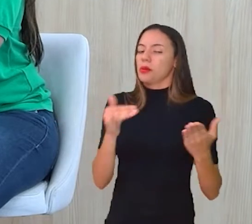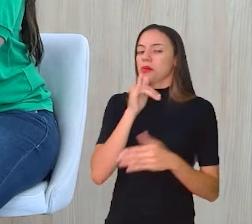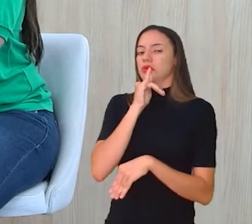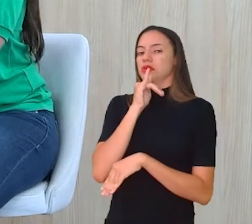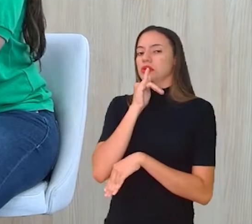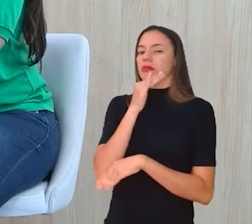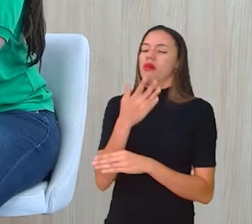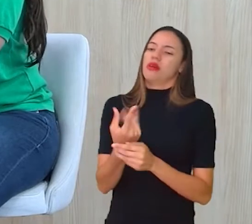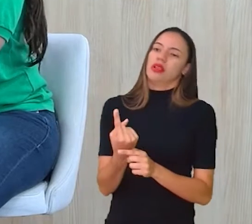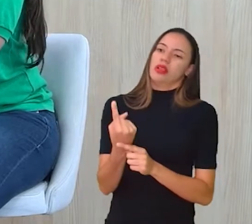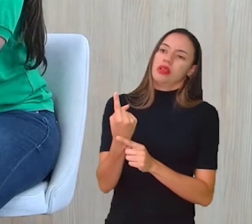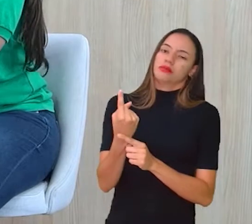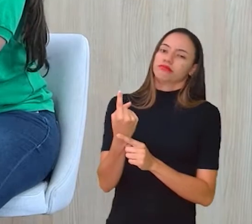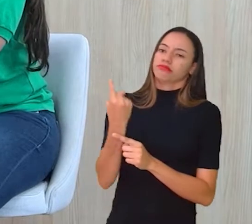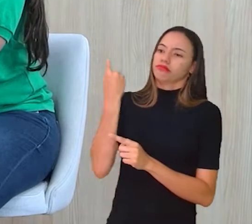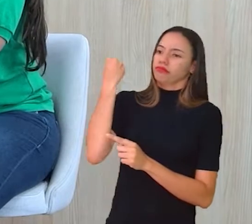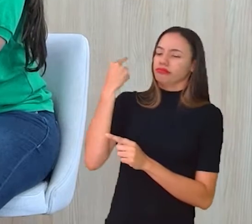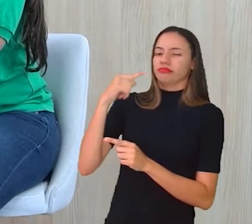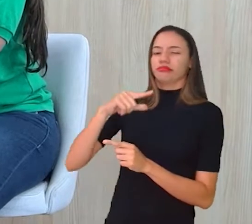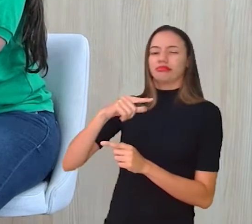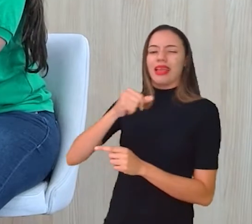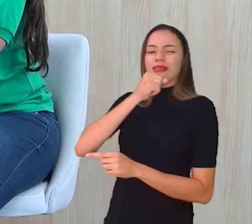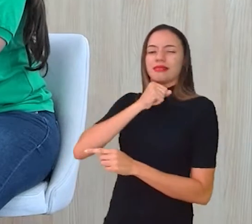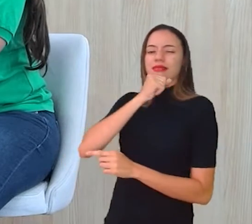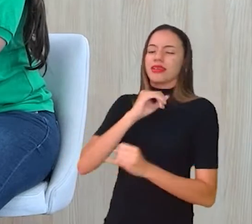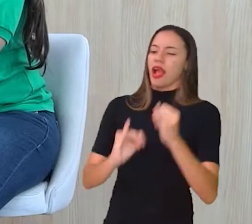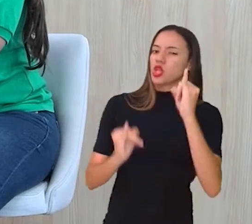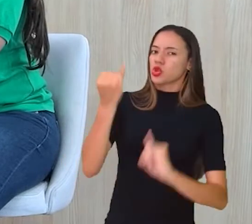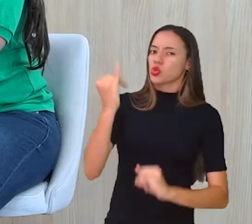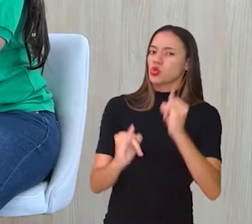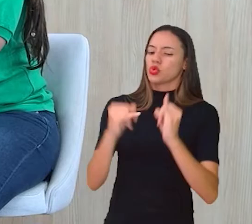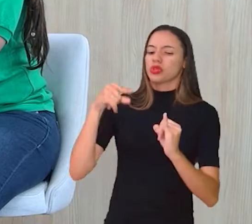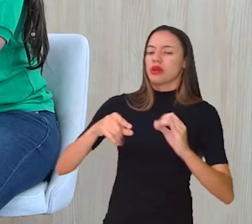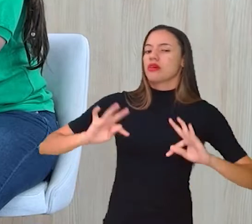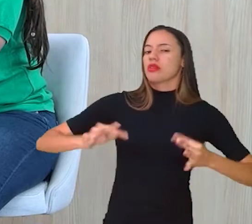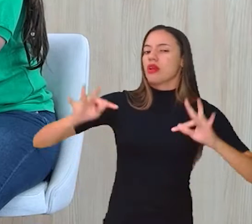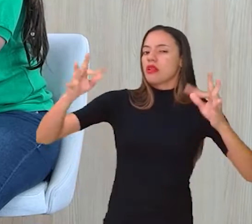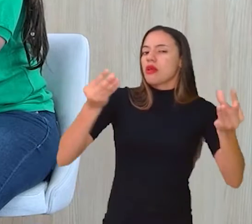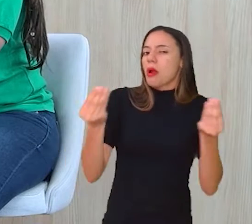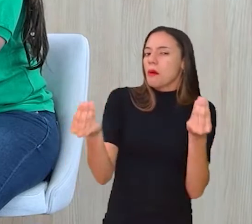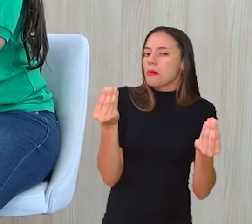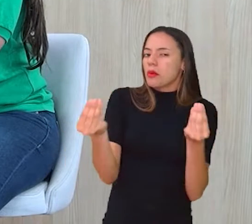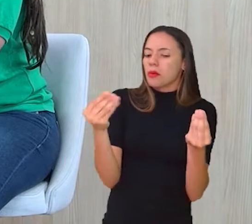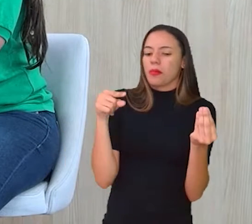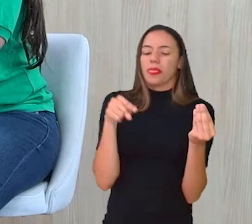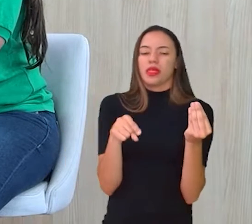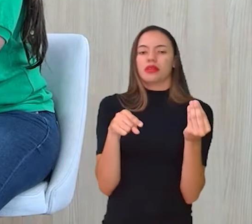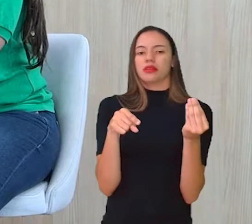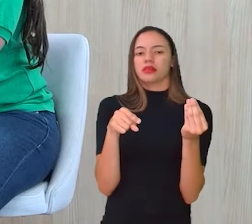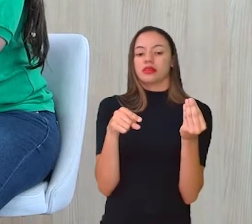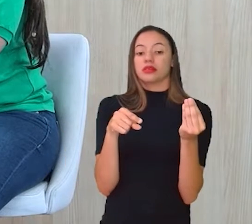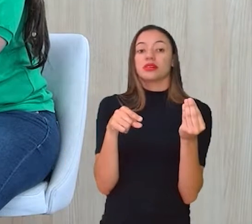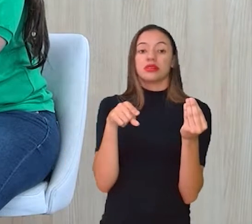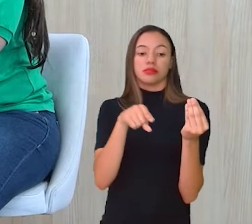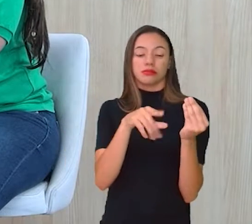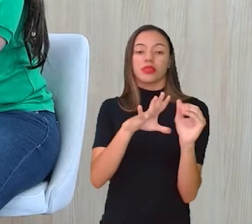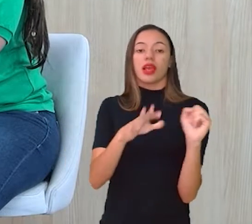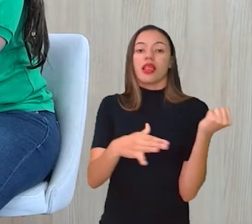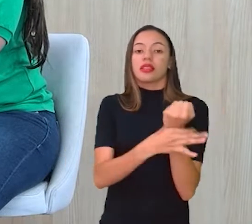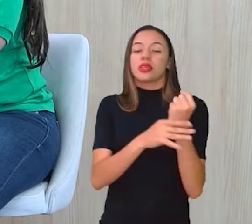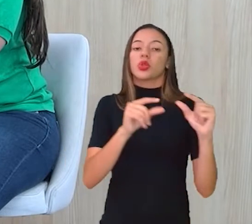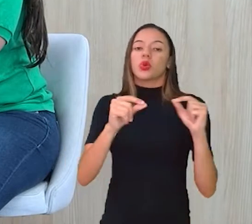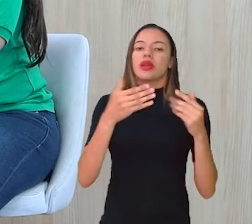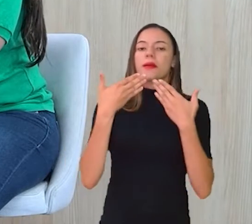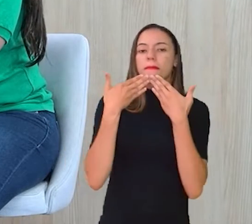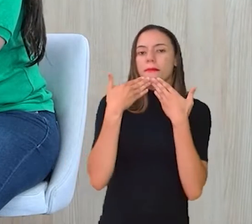seja, lá naquela coisa da indústria antiga, a tecnologia, ela entra para melhorar o que